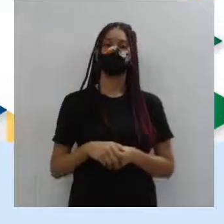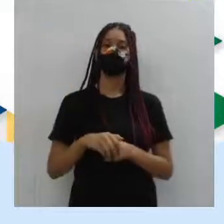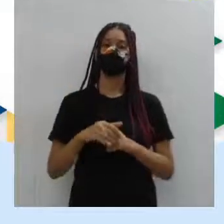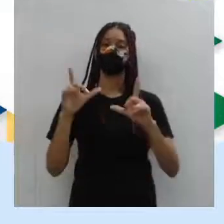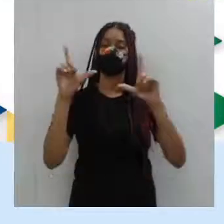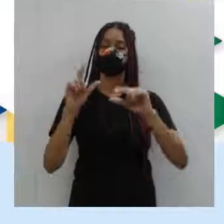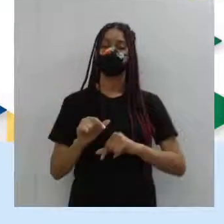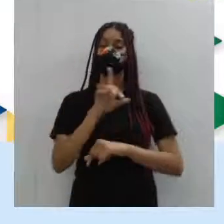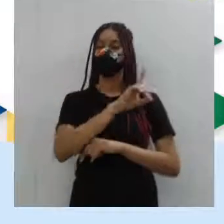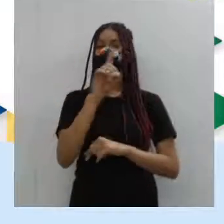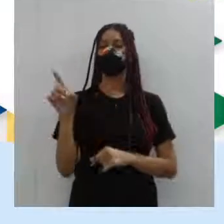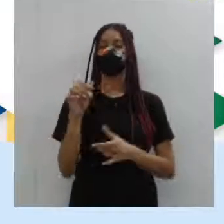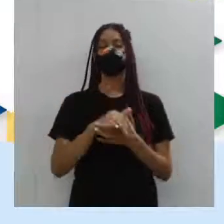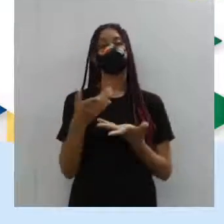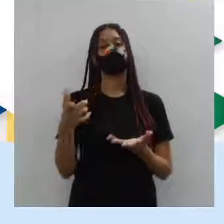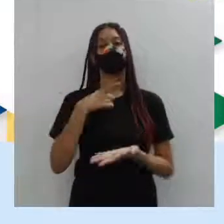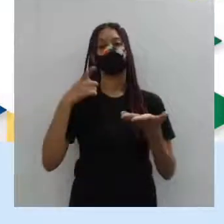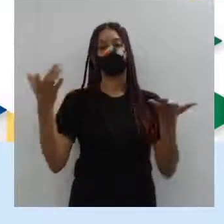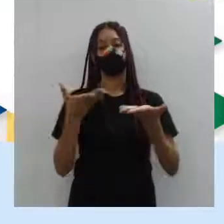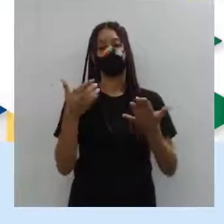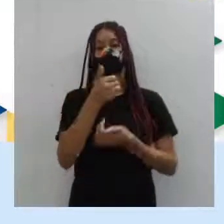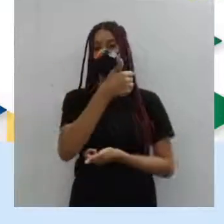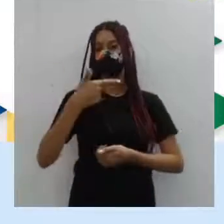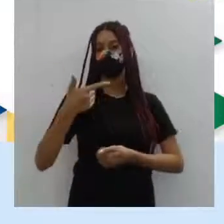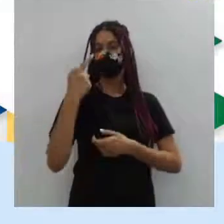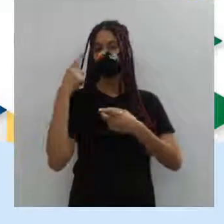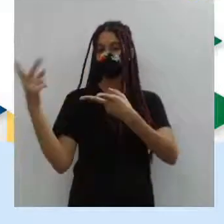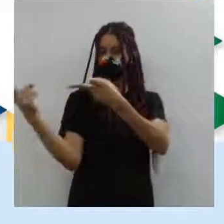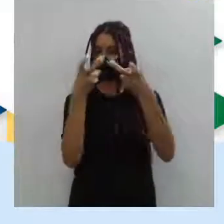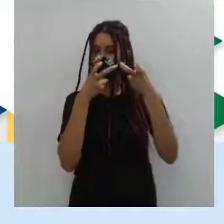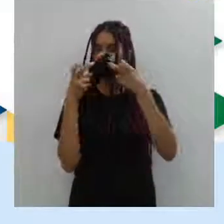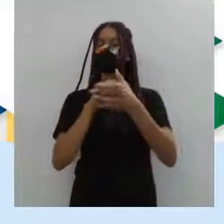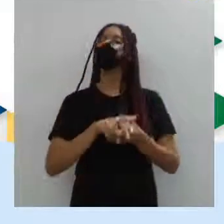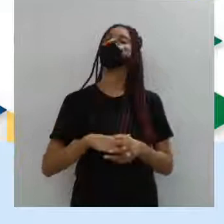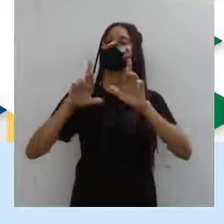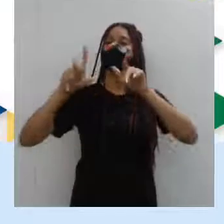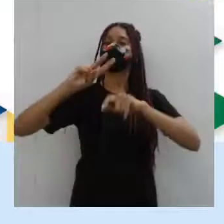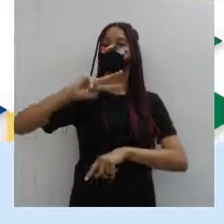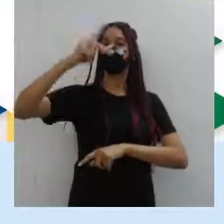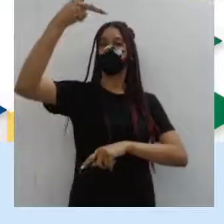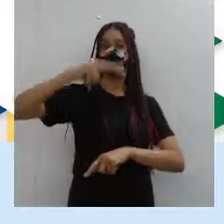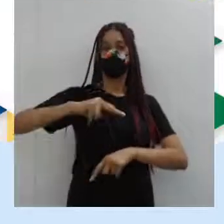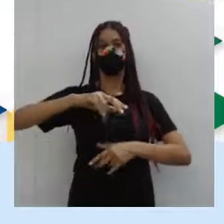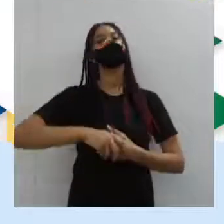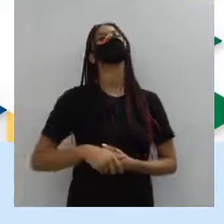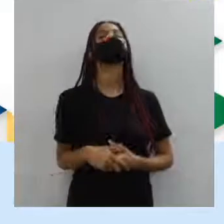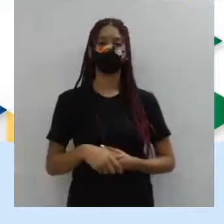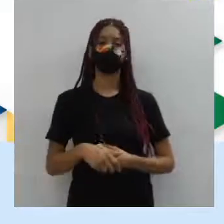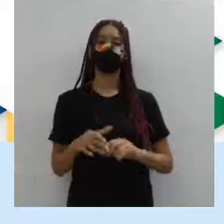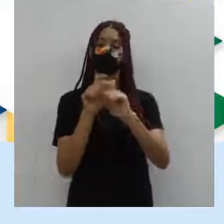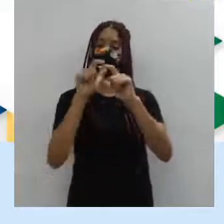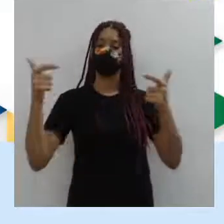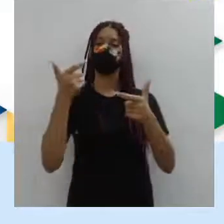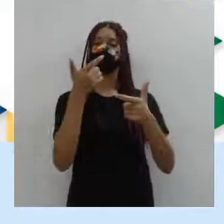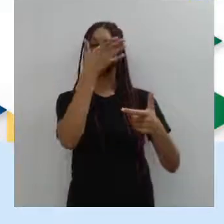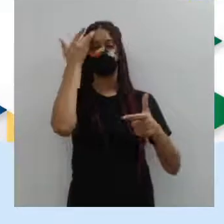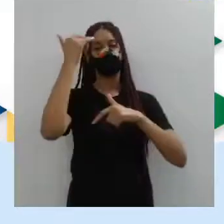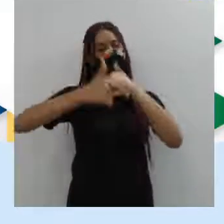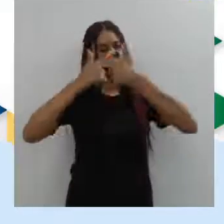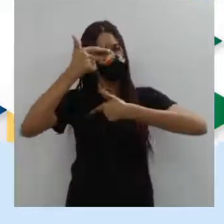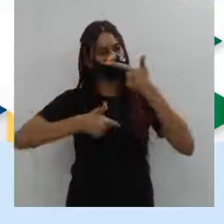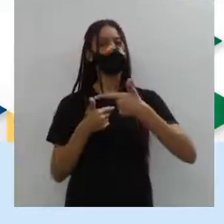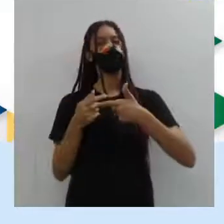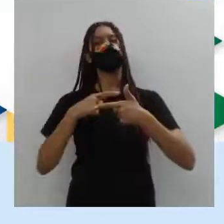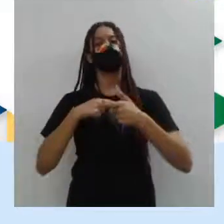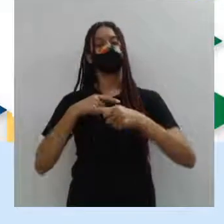o número de dias. Percebeu a inversibilidade? Ou seja, aumentei o número de funcionários,